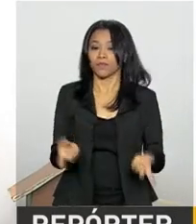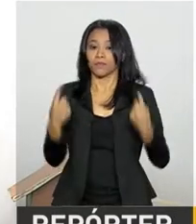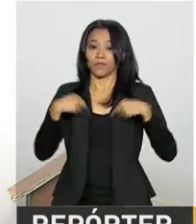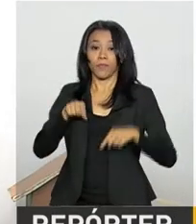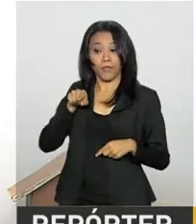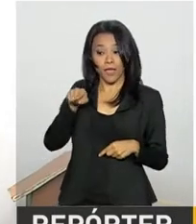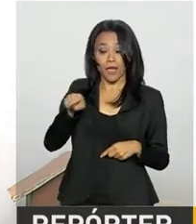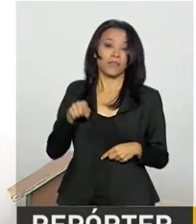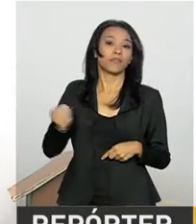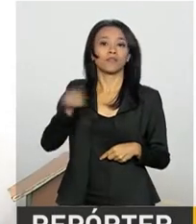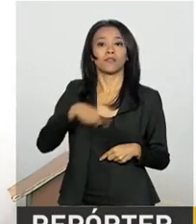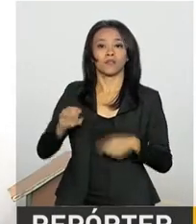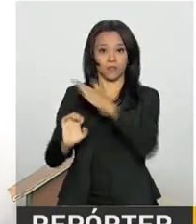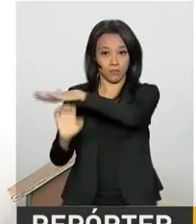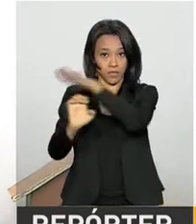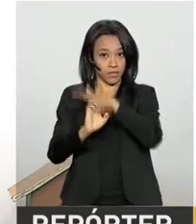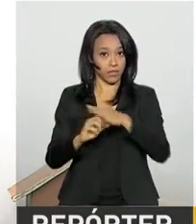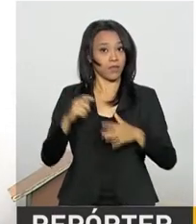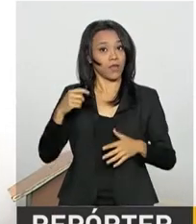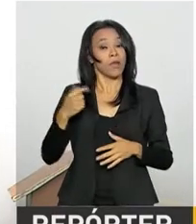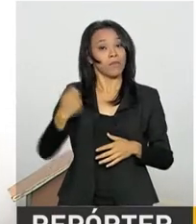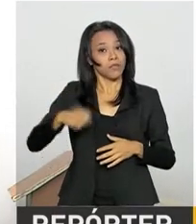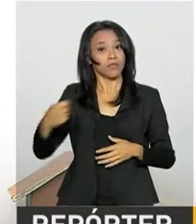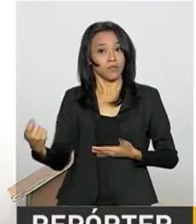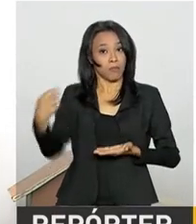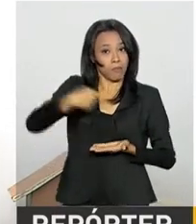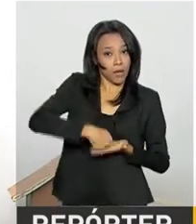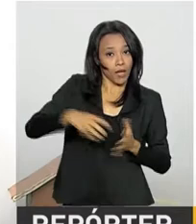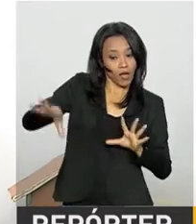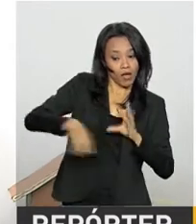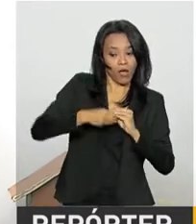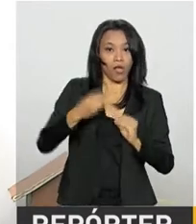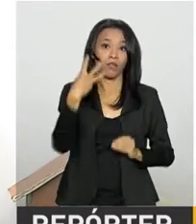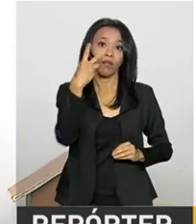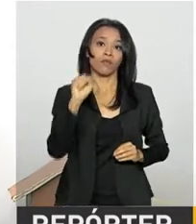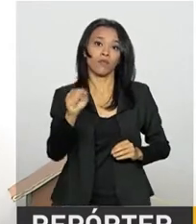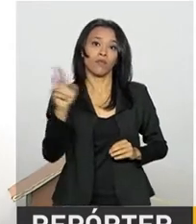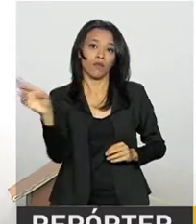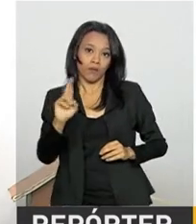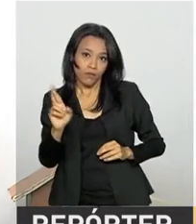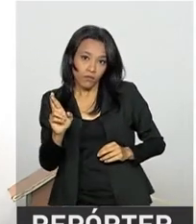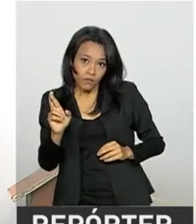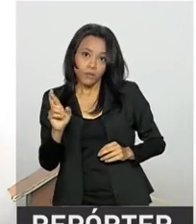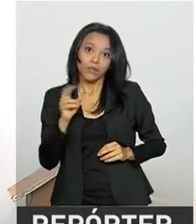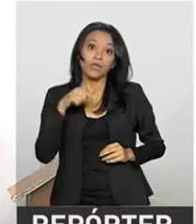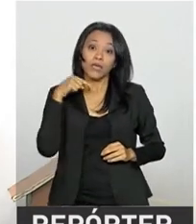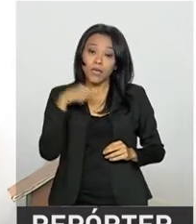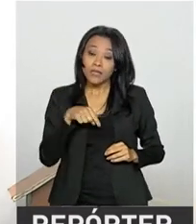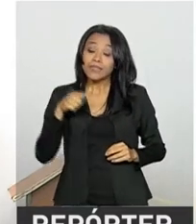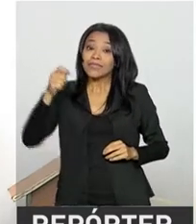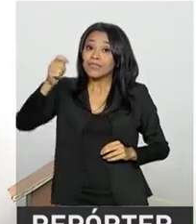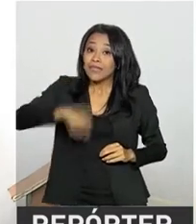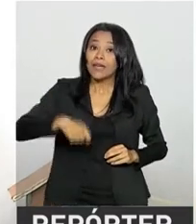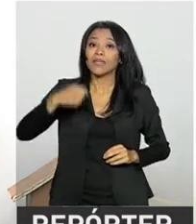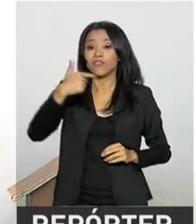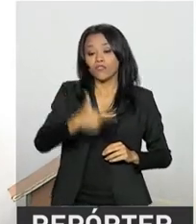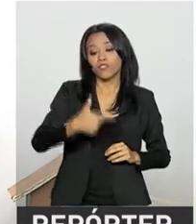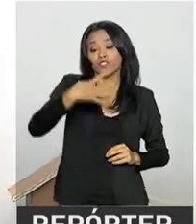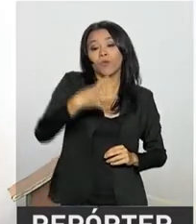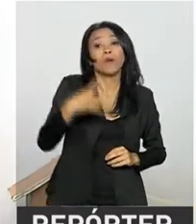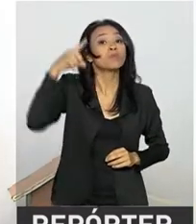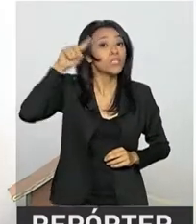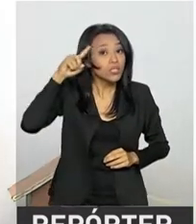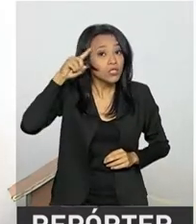é pela experiência que nós tivemos na primeira fase do programa ela consegue se revertido em 24 dias apenas para as empresas